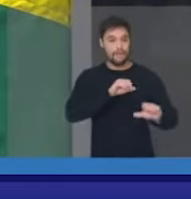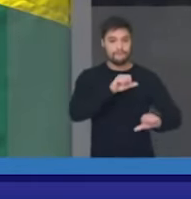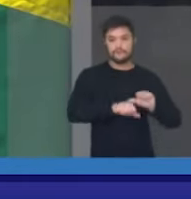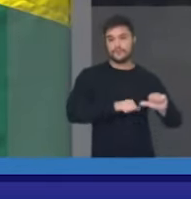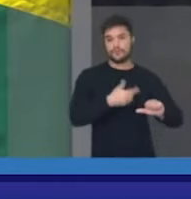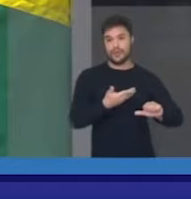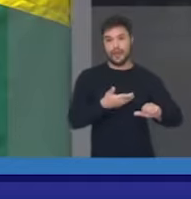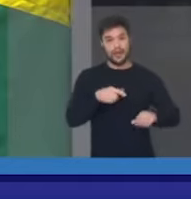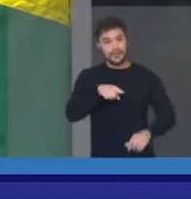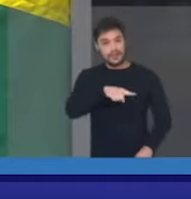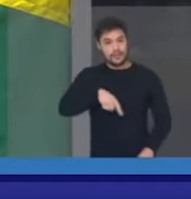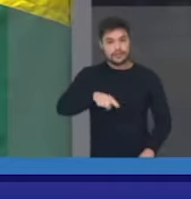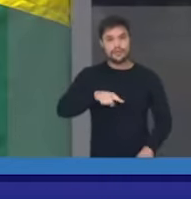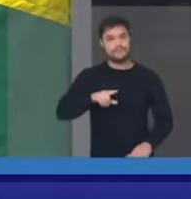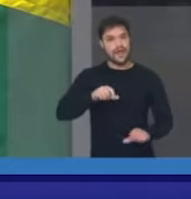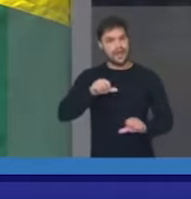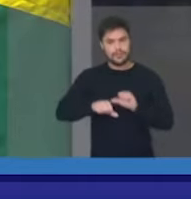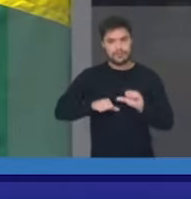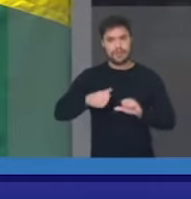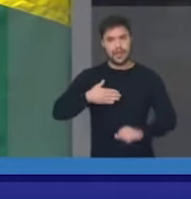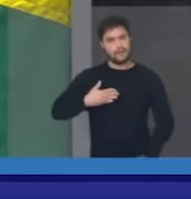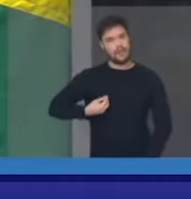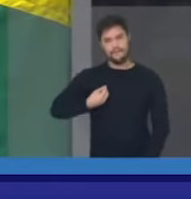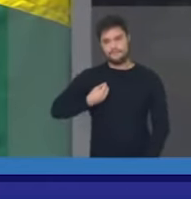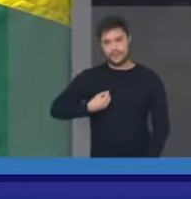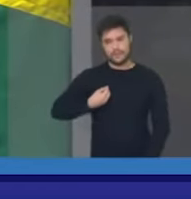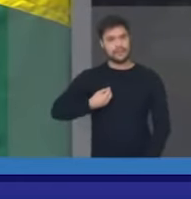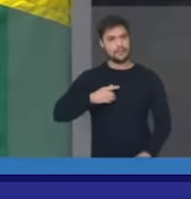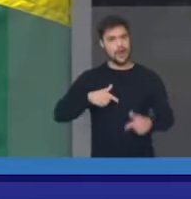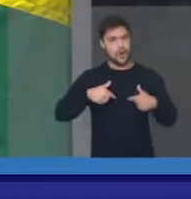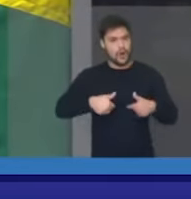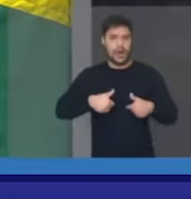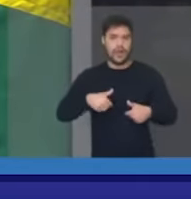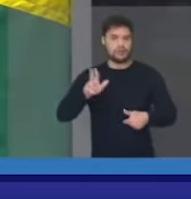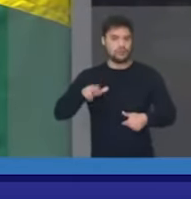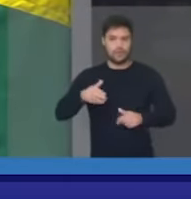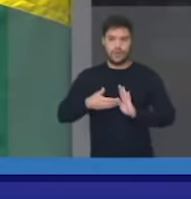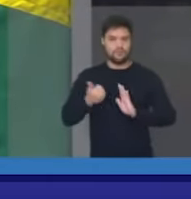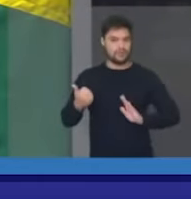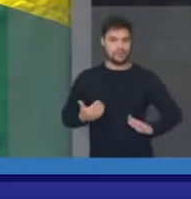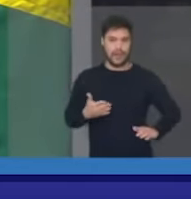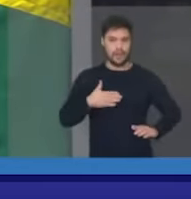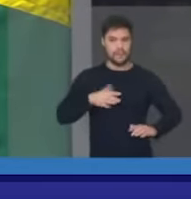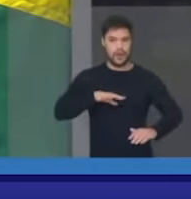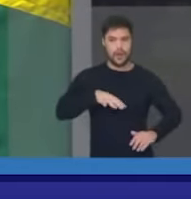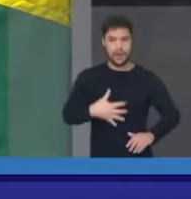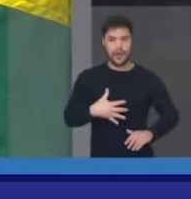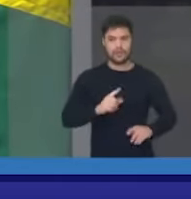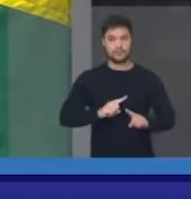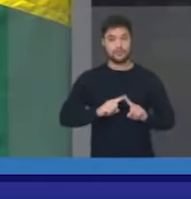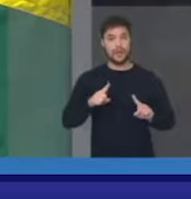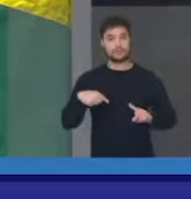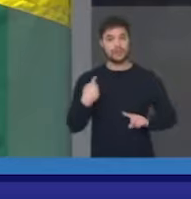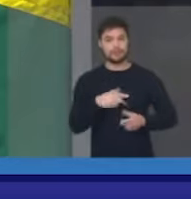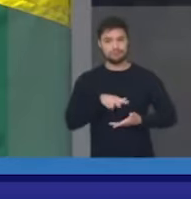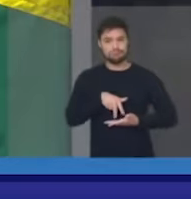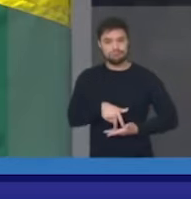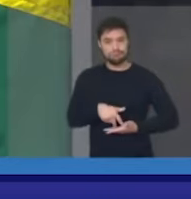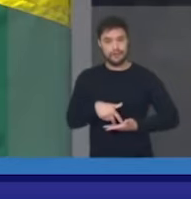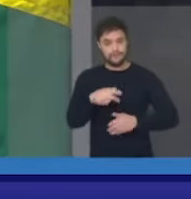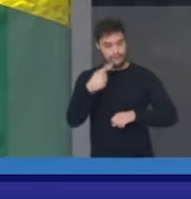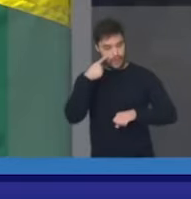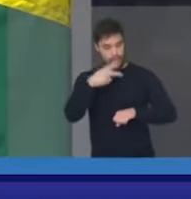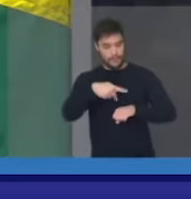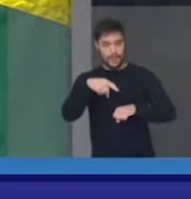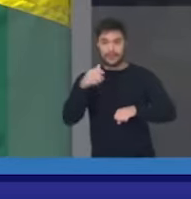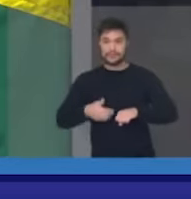sistema tirará a min Essência não somente de coragem para mudar o que está aqui mas principalmente da persistência em ver esse país melhor é